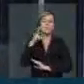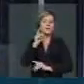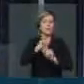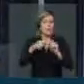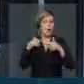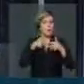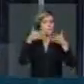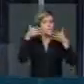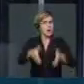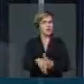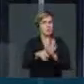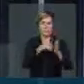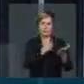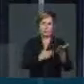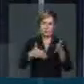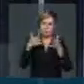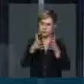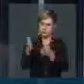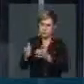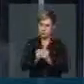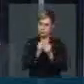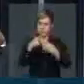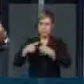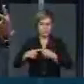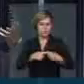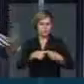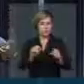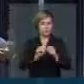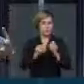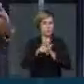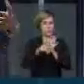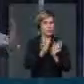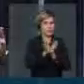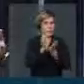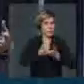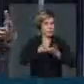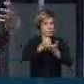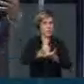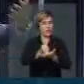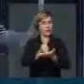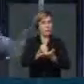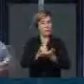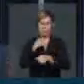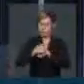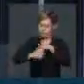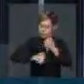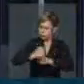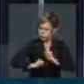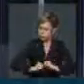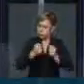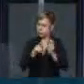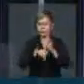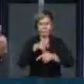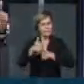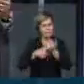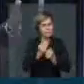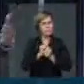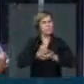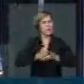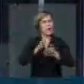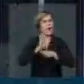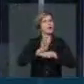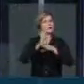participação em cada governo desse, ou seja, fazendo partido na base, carregando pedra, ajudando a construir